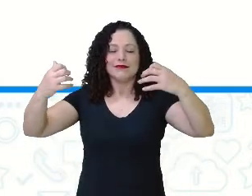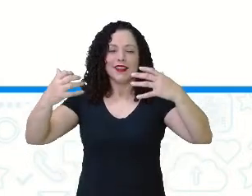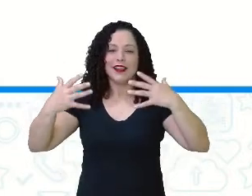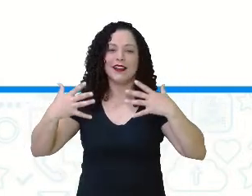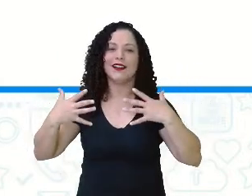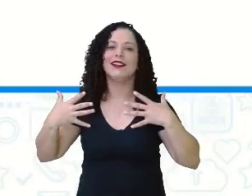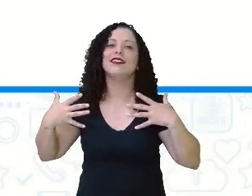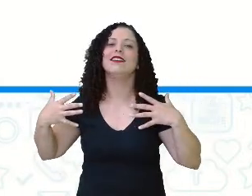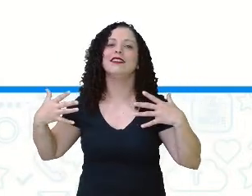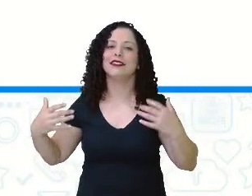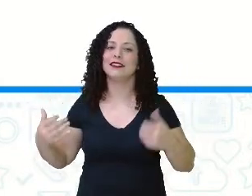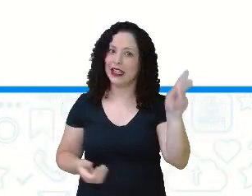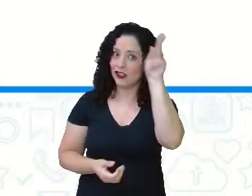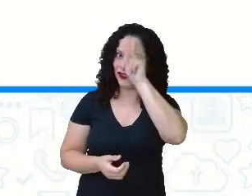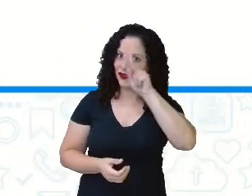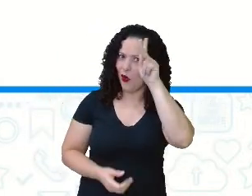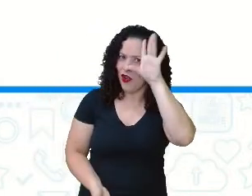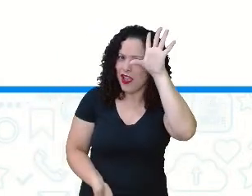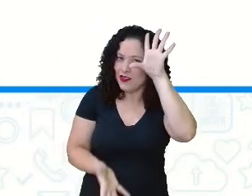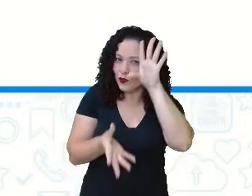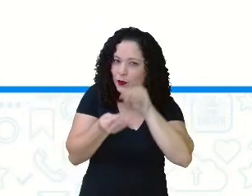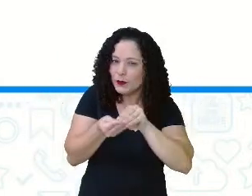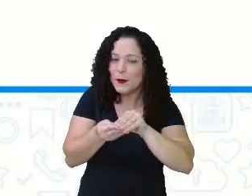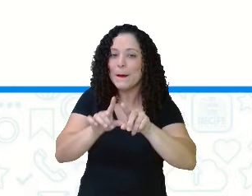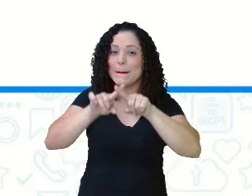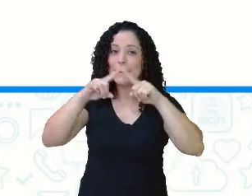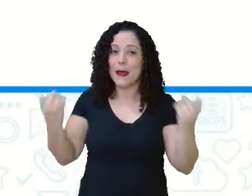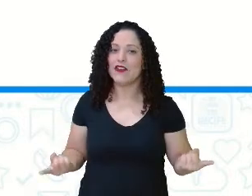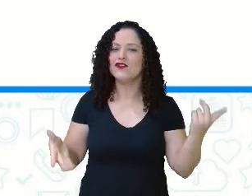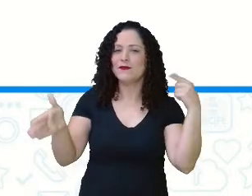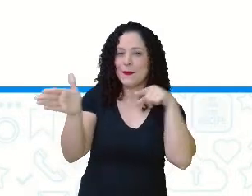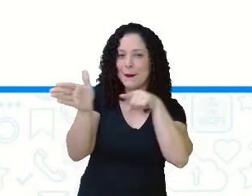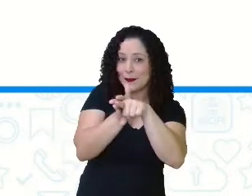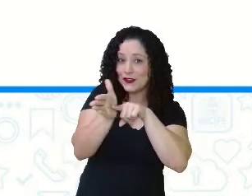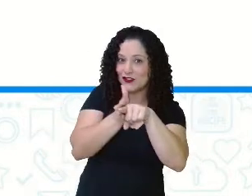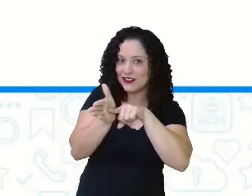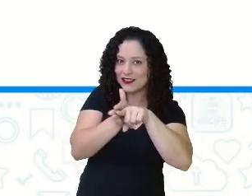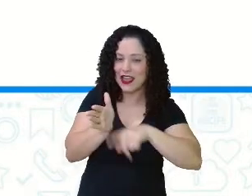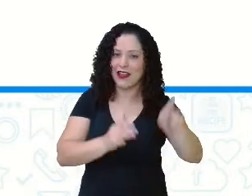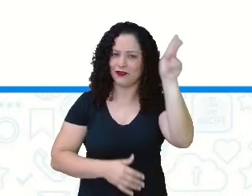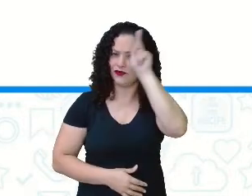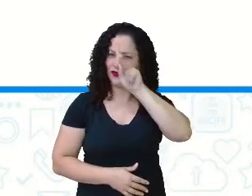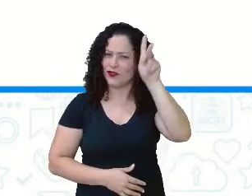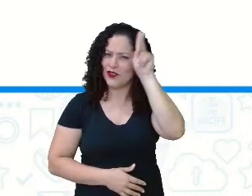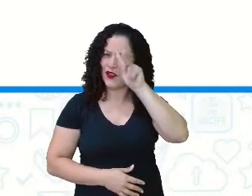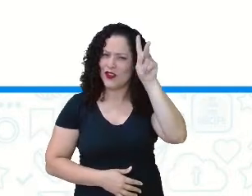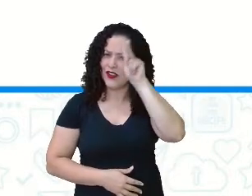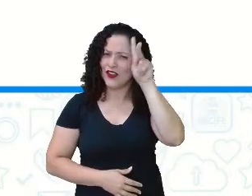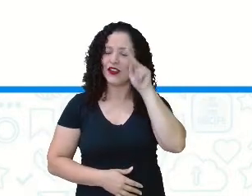um resumo, mas se você for pesquisar esse conto Branca de Neve,